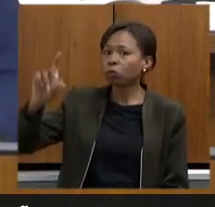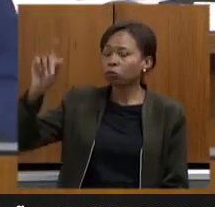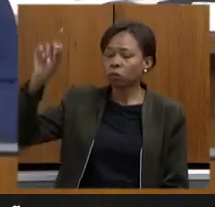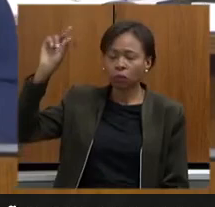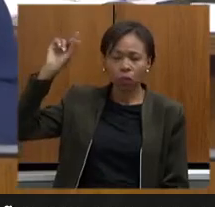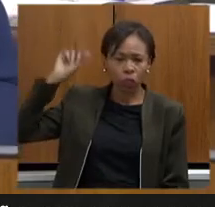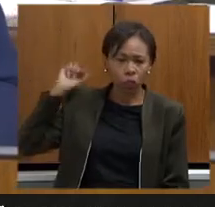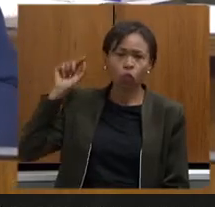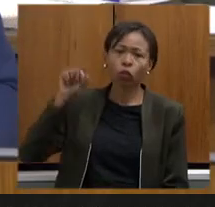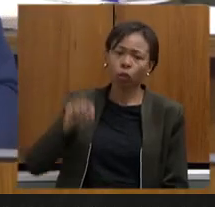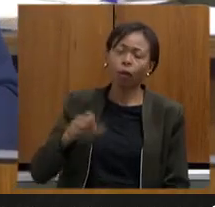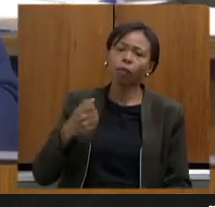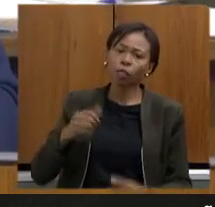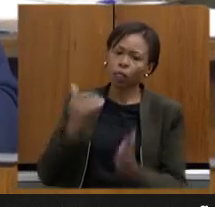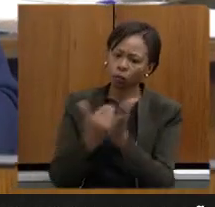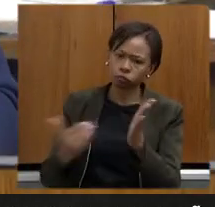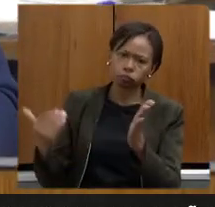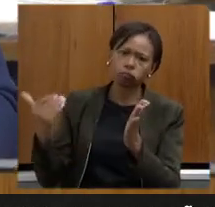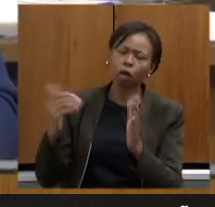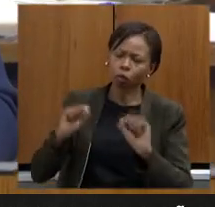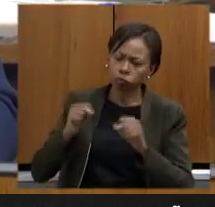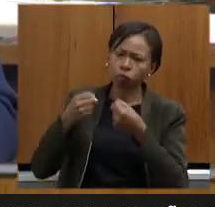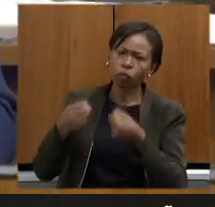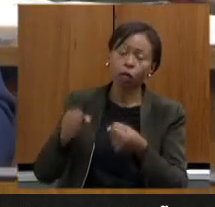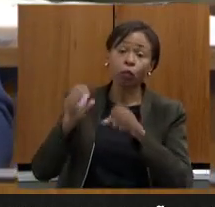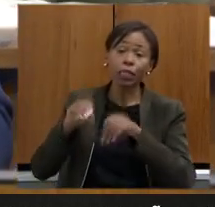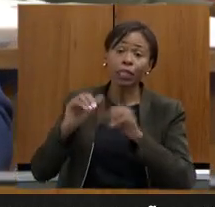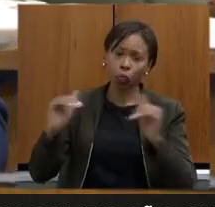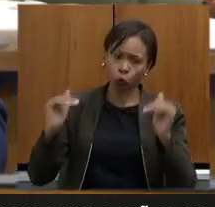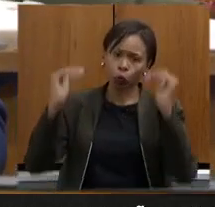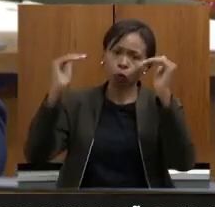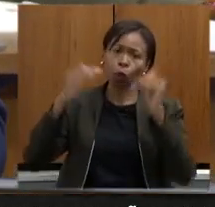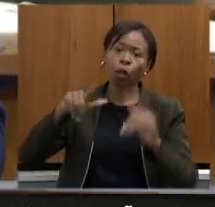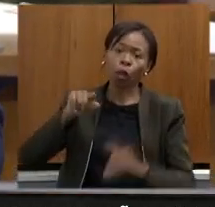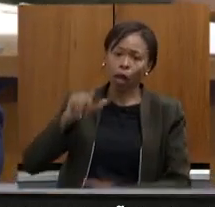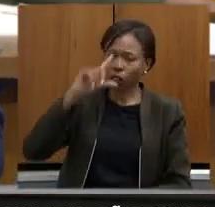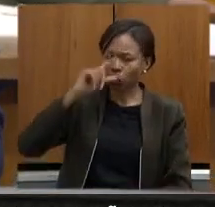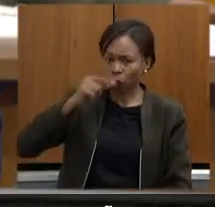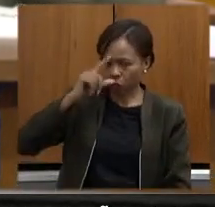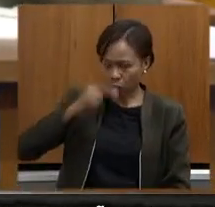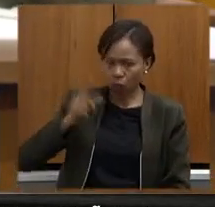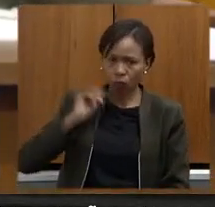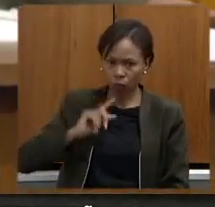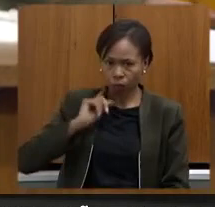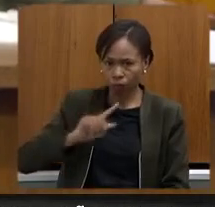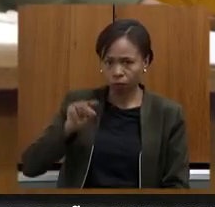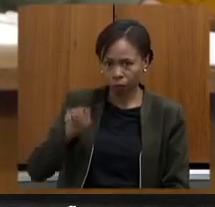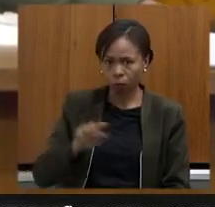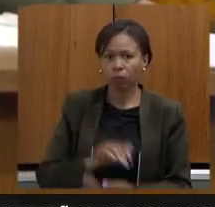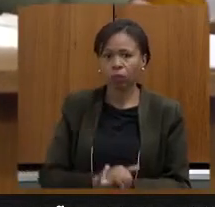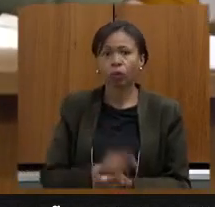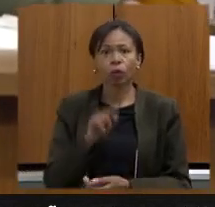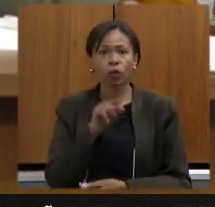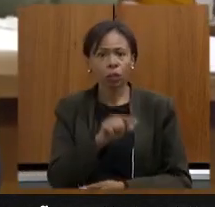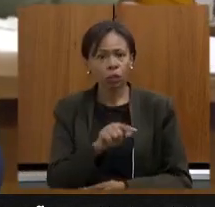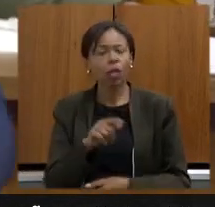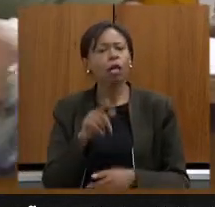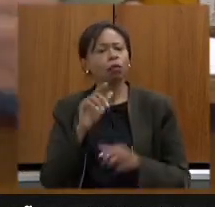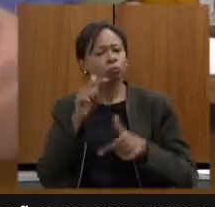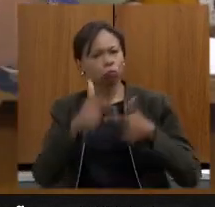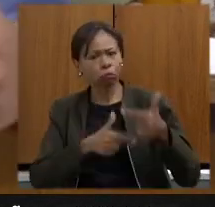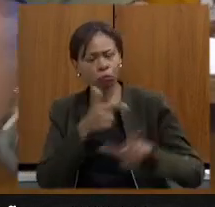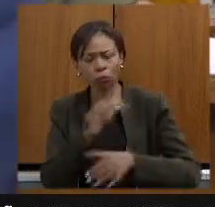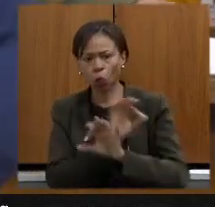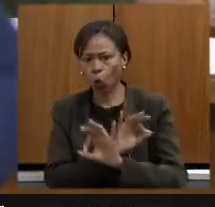fortalecer o ensino superior na região do triângulo de Minas é o Senhor vem fazendo um grande